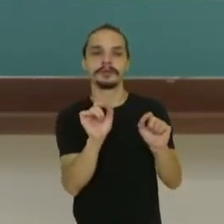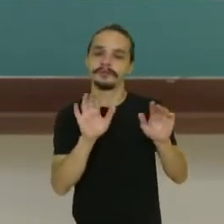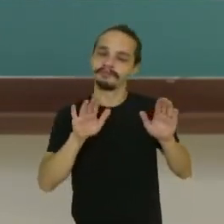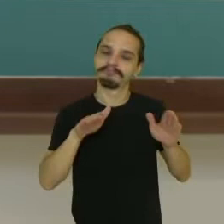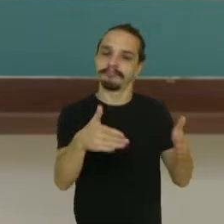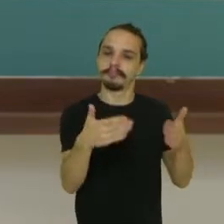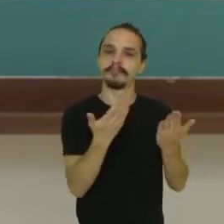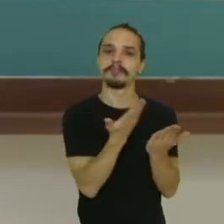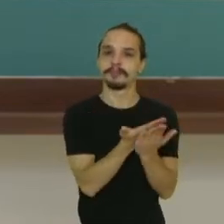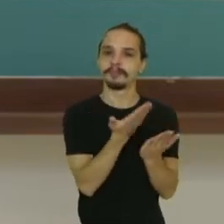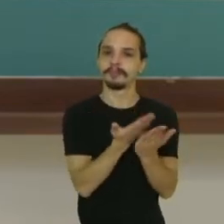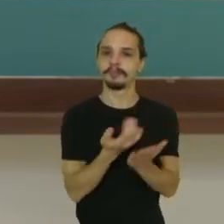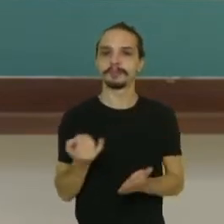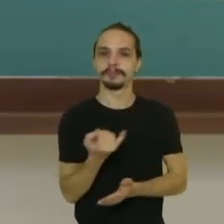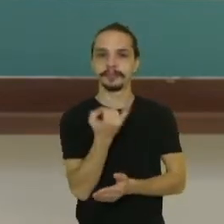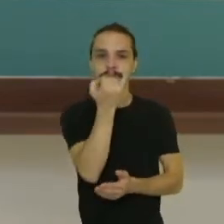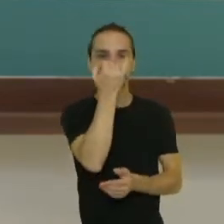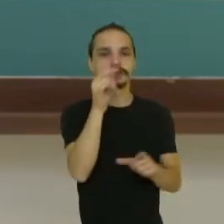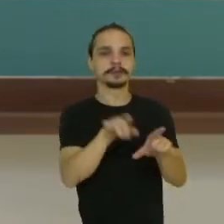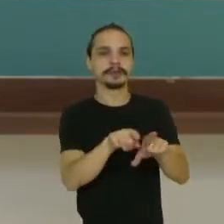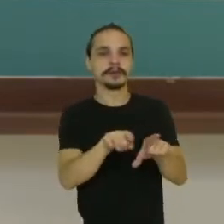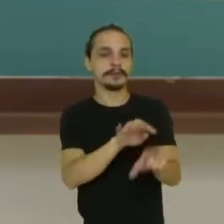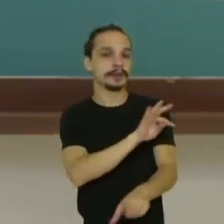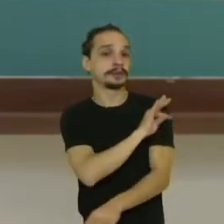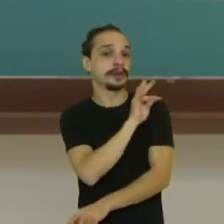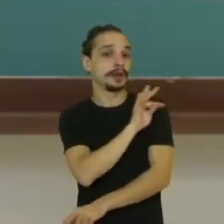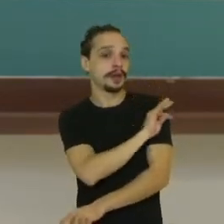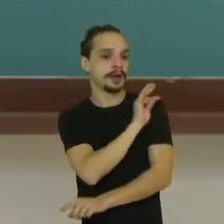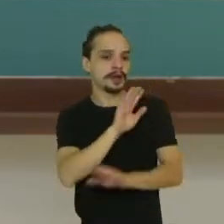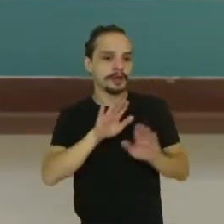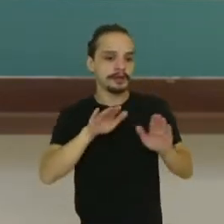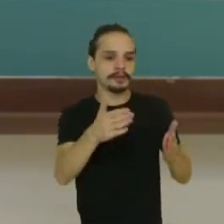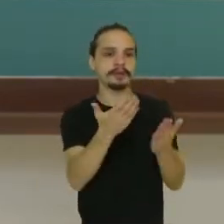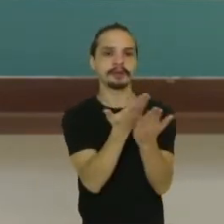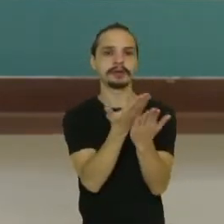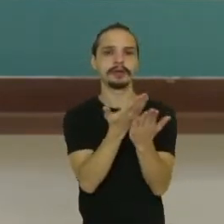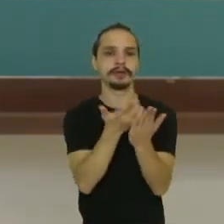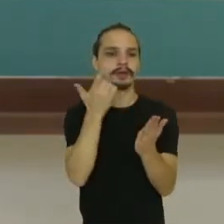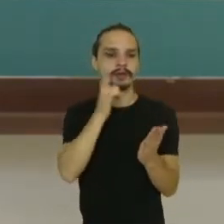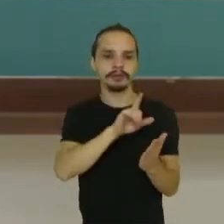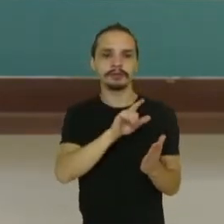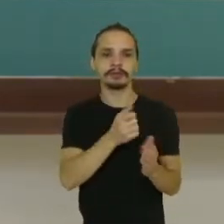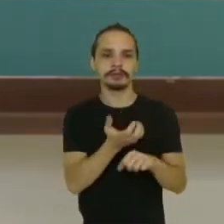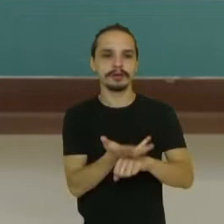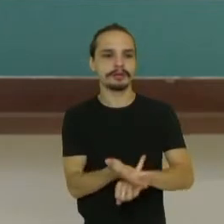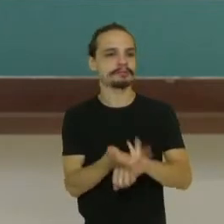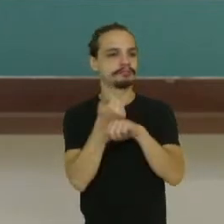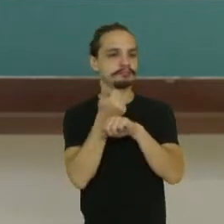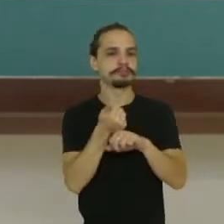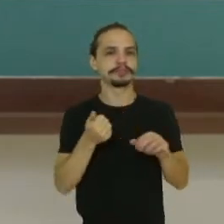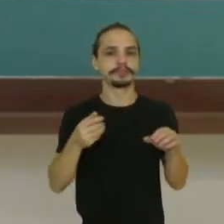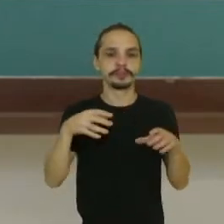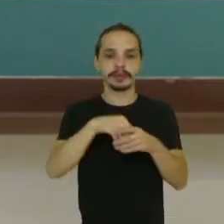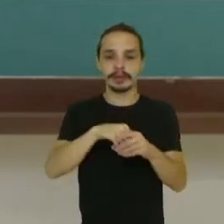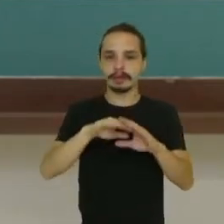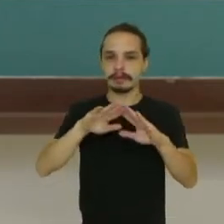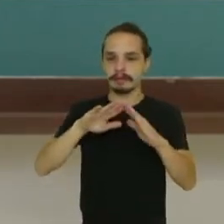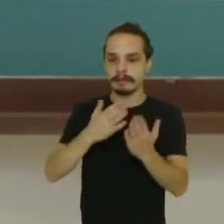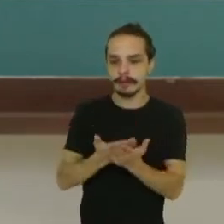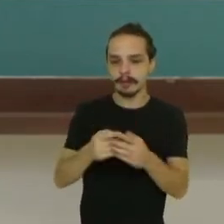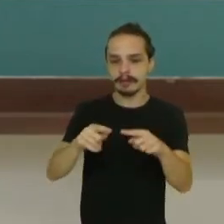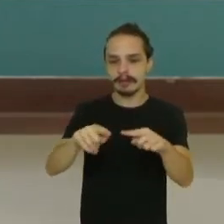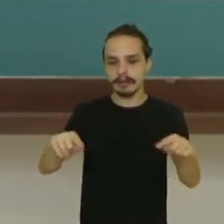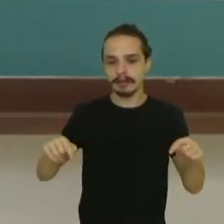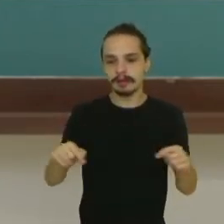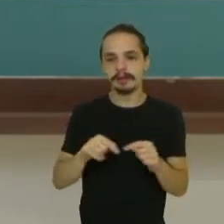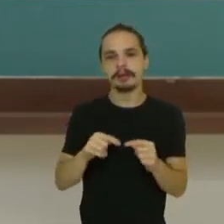priorizado per técnicas de estudos para que o nosso rendimento em sala de aula ele melhore